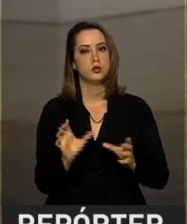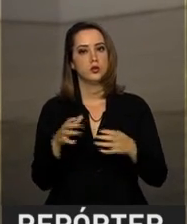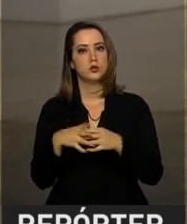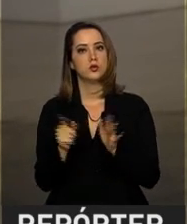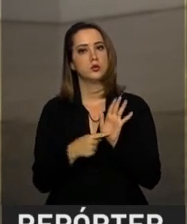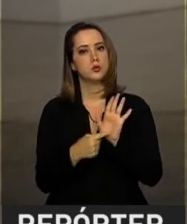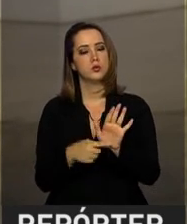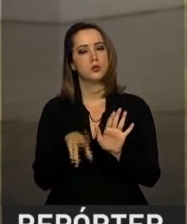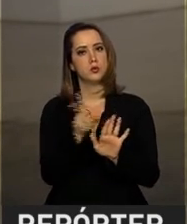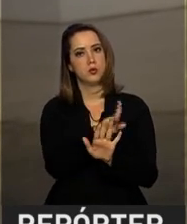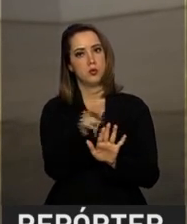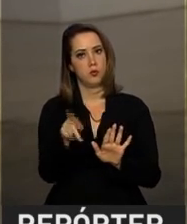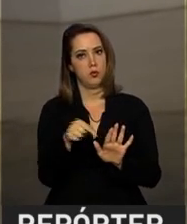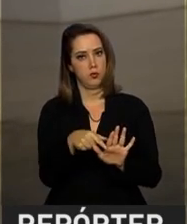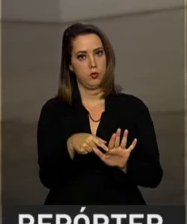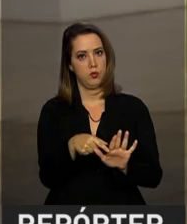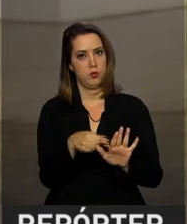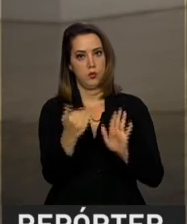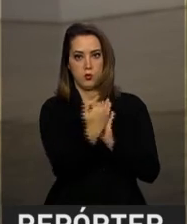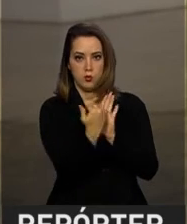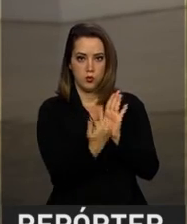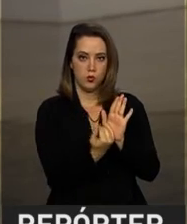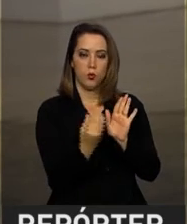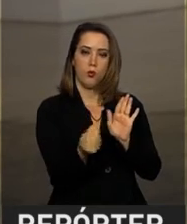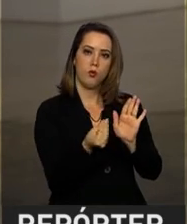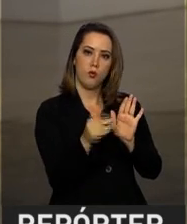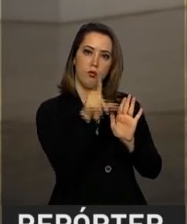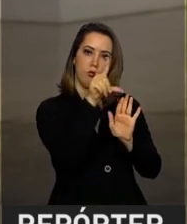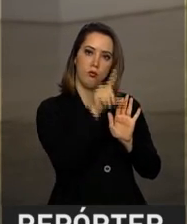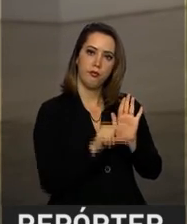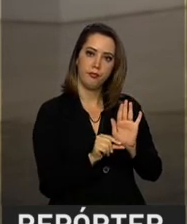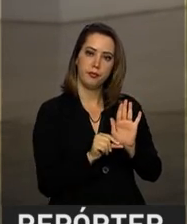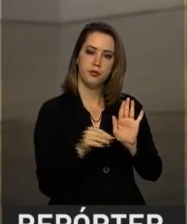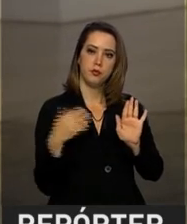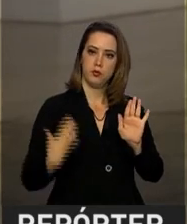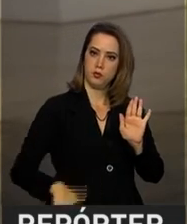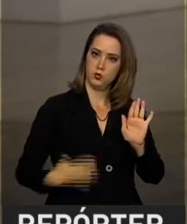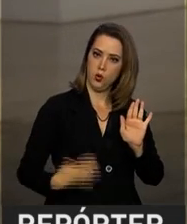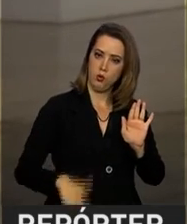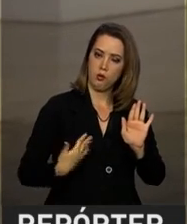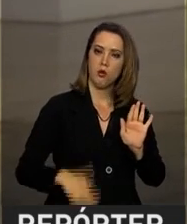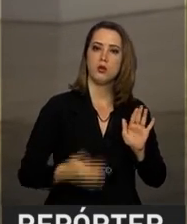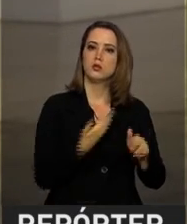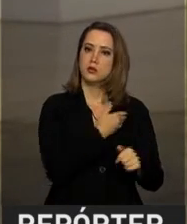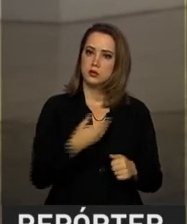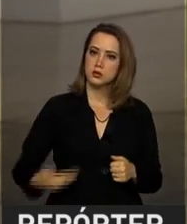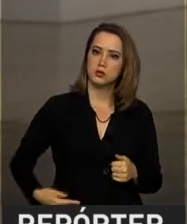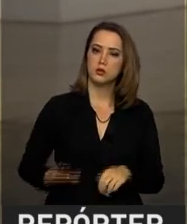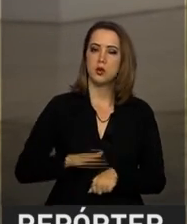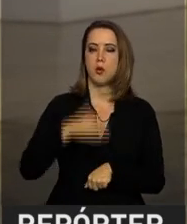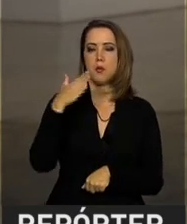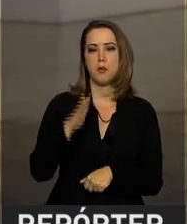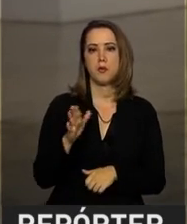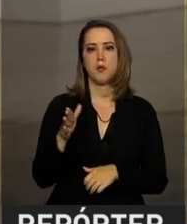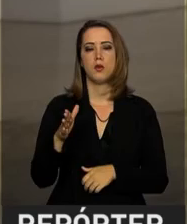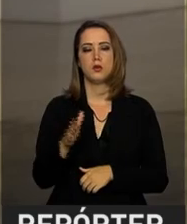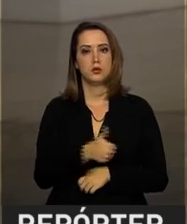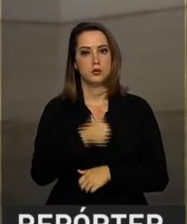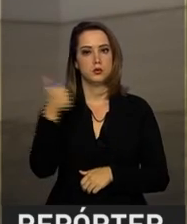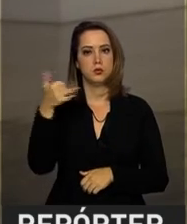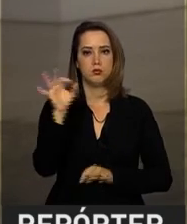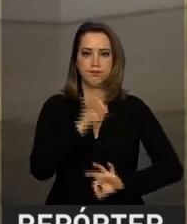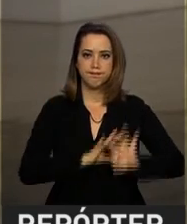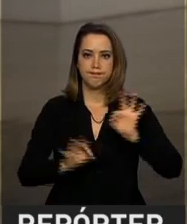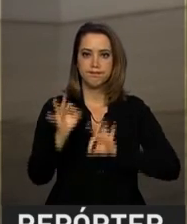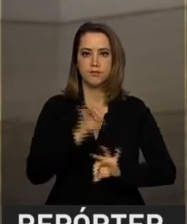ao presidente propostas para redução de despesas públicas, maior qualidade e controle dos gastos, medidas também